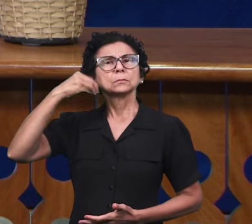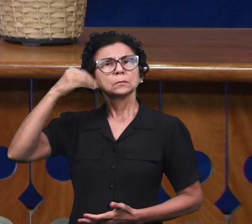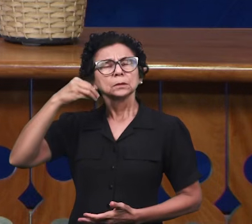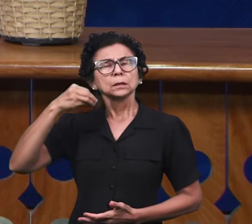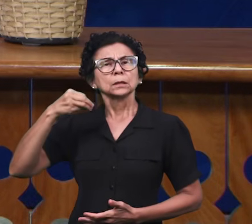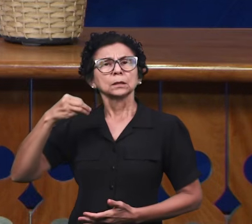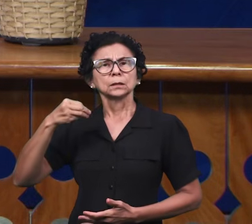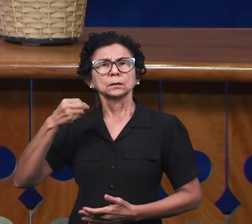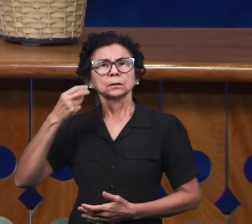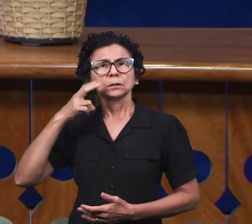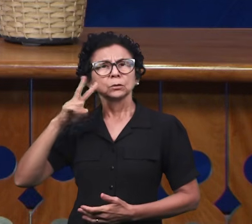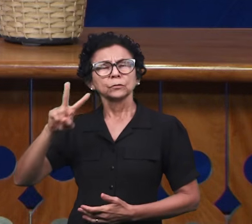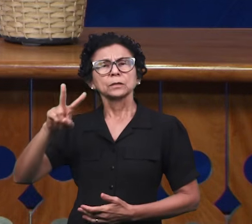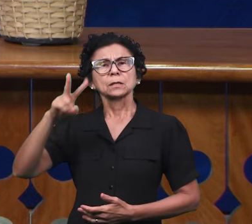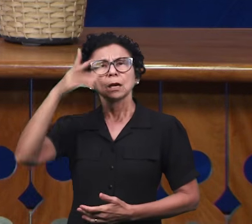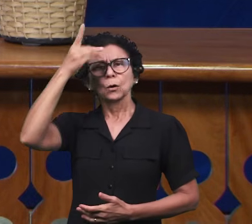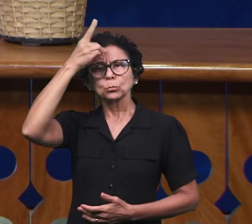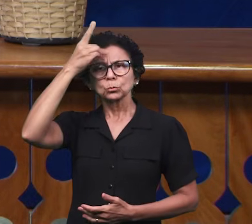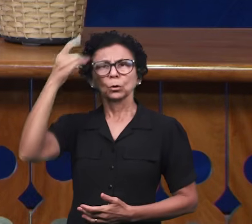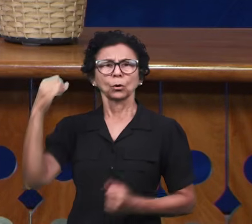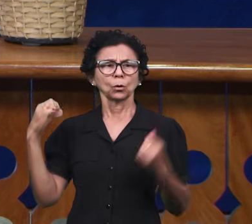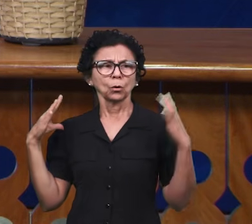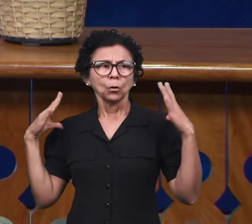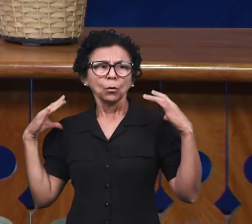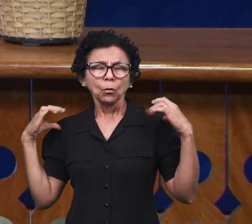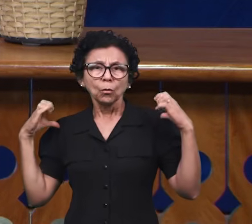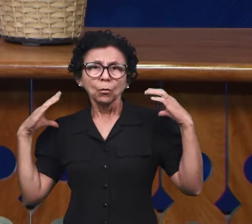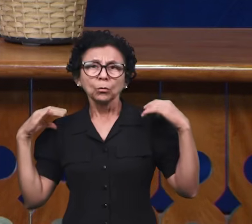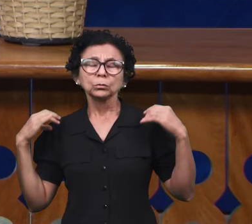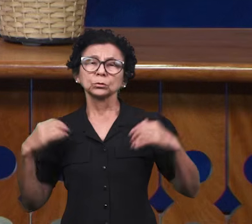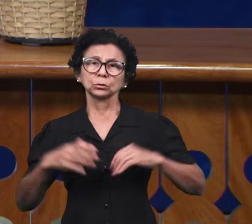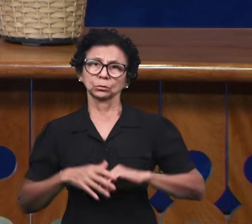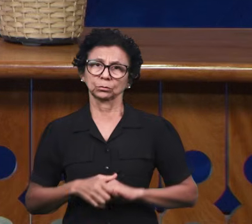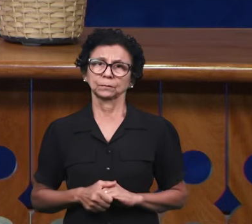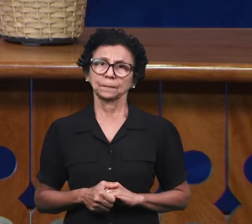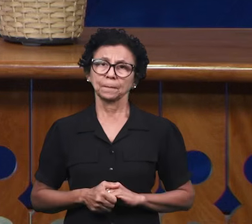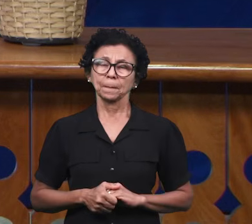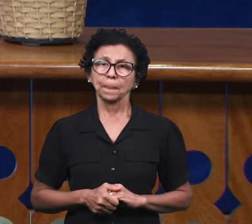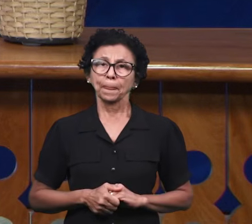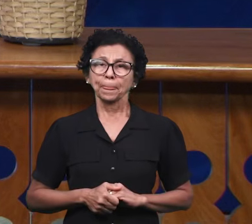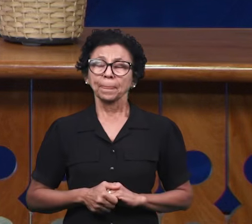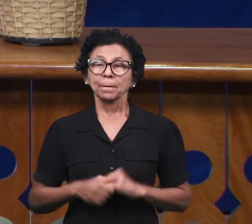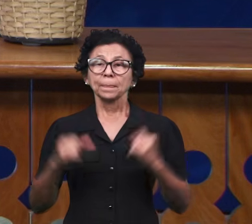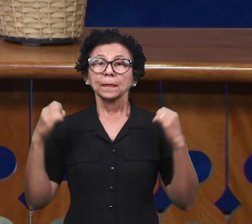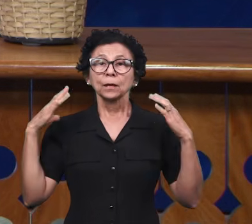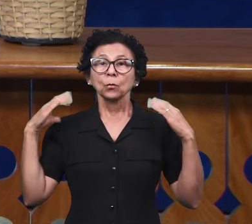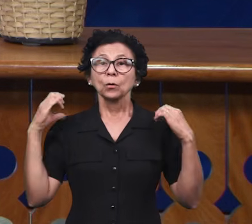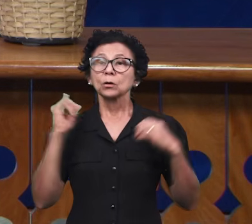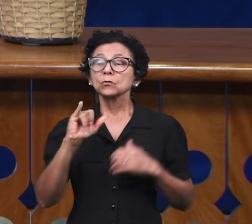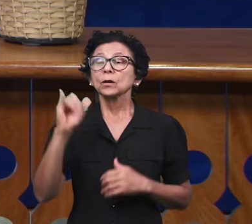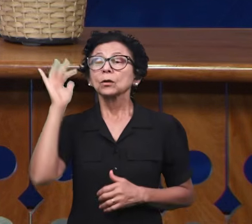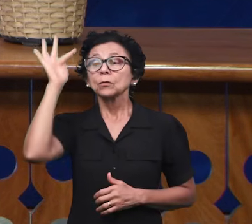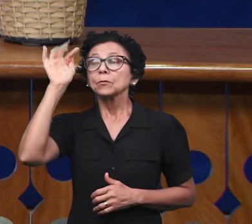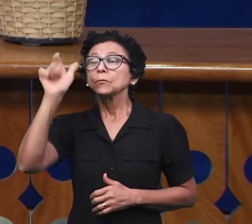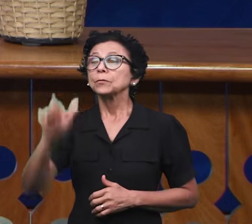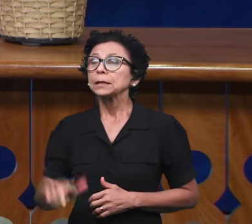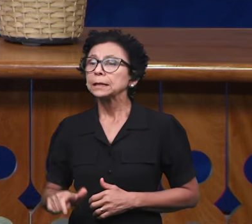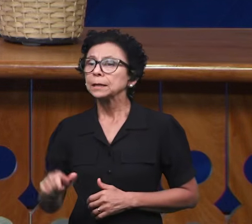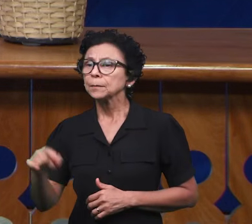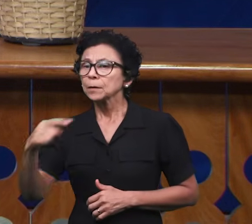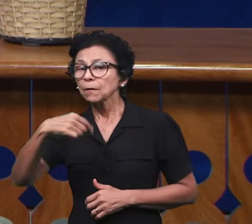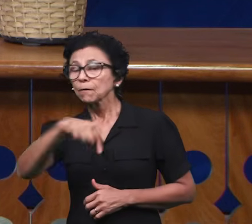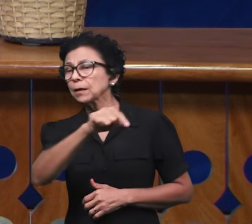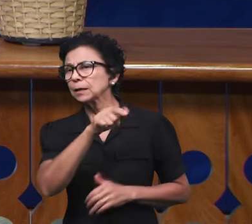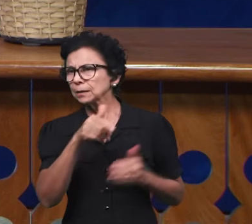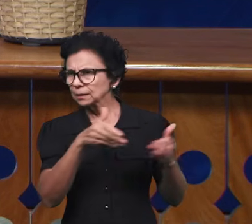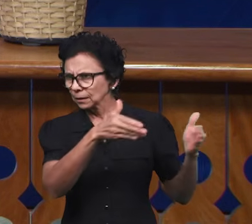anjos, é uma realidade nossa. Vai a um caminho que está deserto. Vejam, irmãos, ele não questiona a revelação.